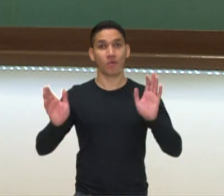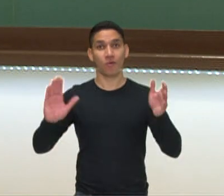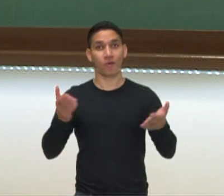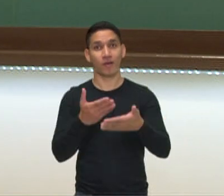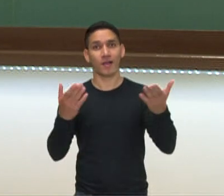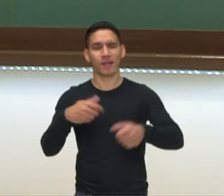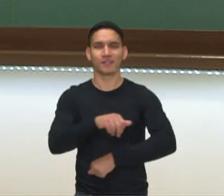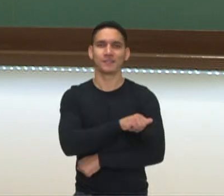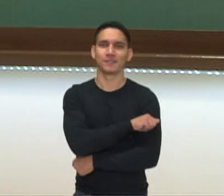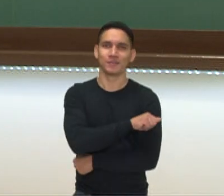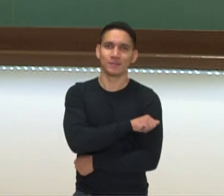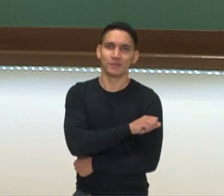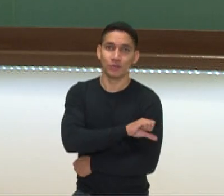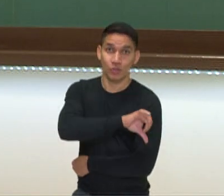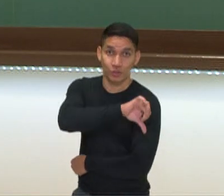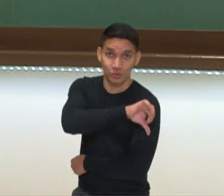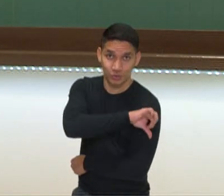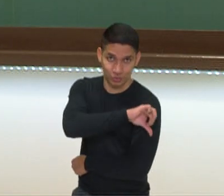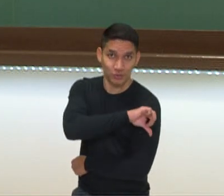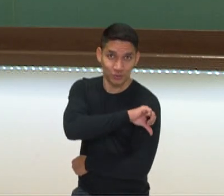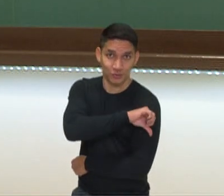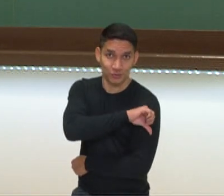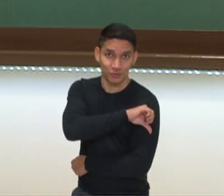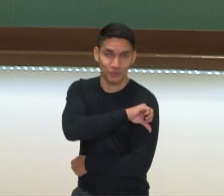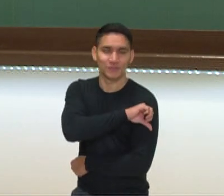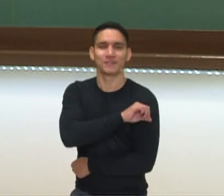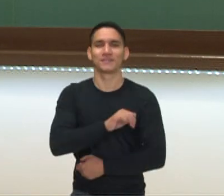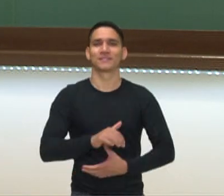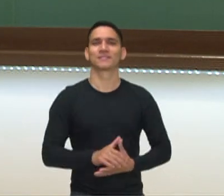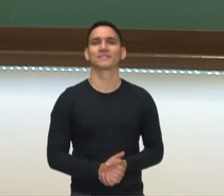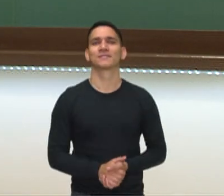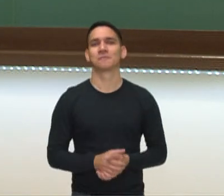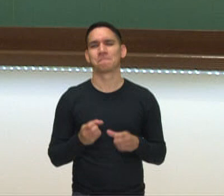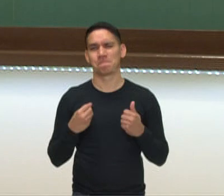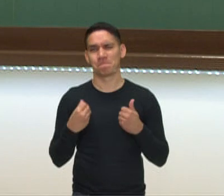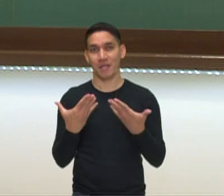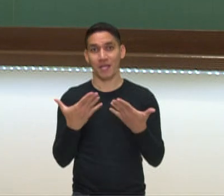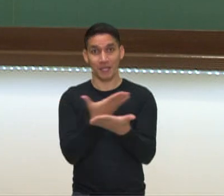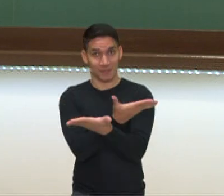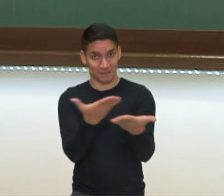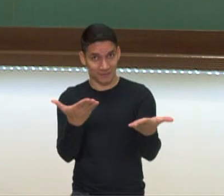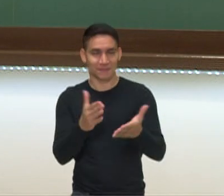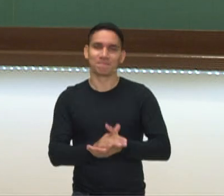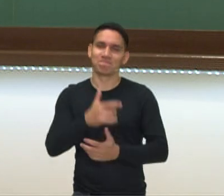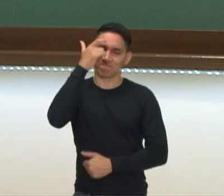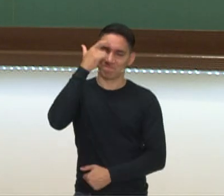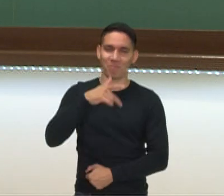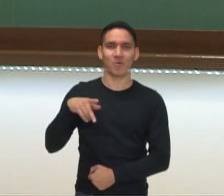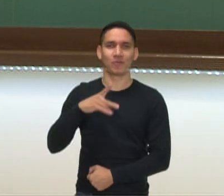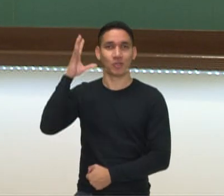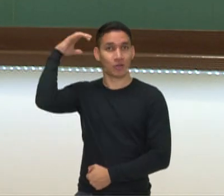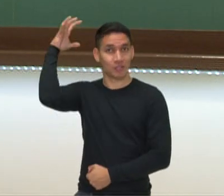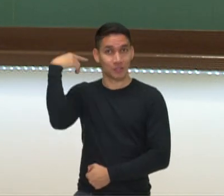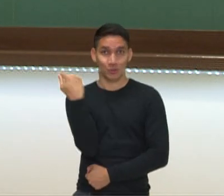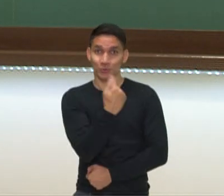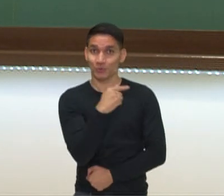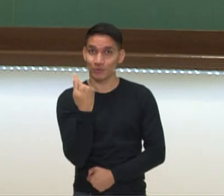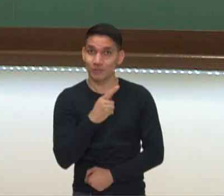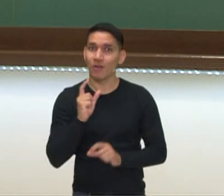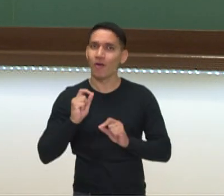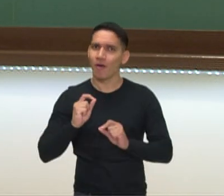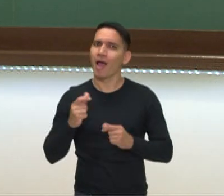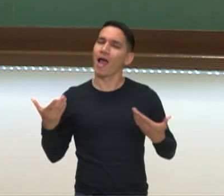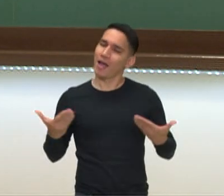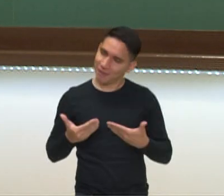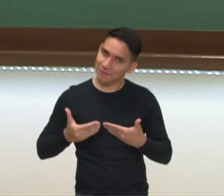Olá, estudantes do nono ano do Ensino Fundamental. Tudo bem com vocês? Eu sou a professora Suzana dos Anjos e